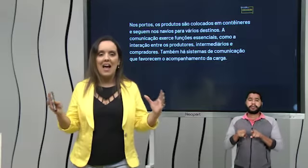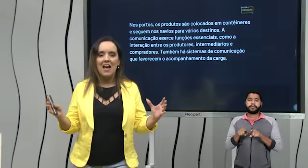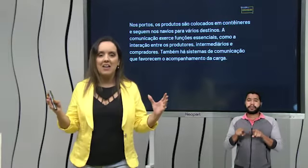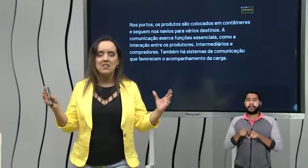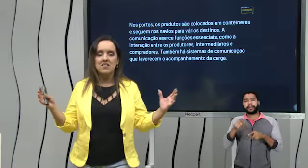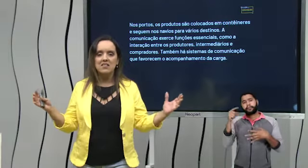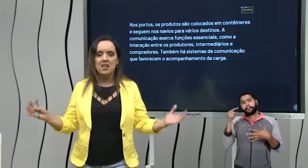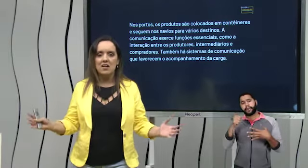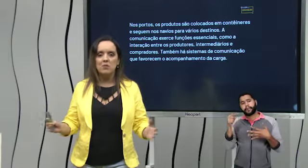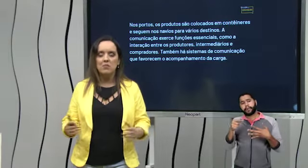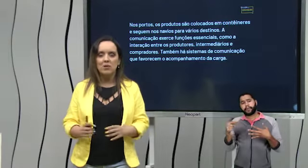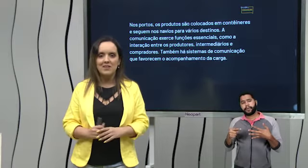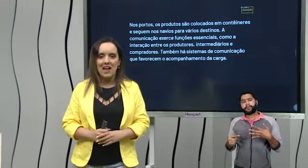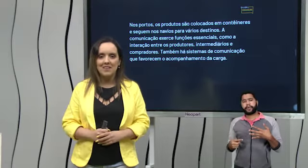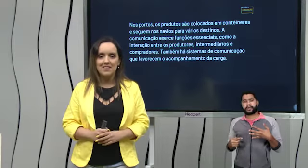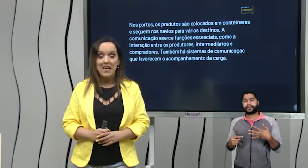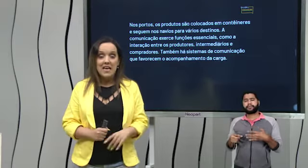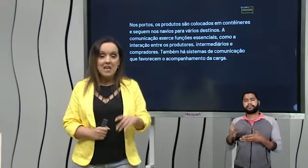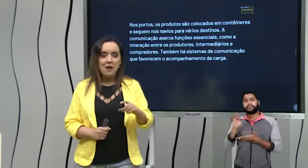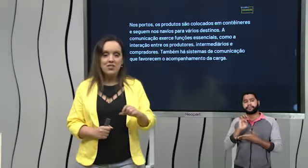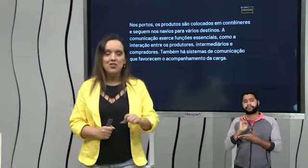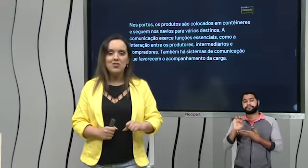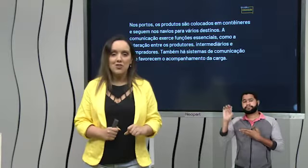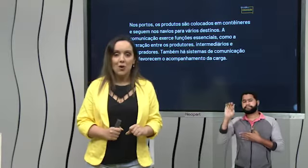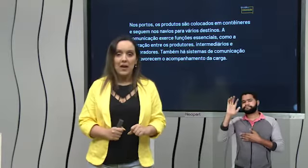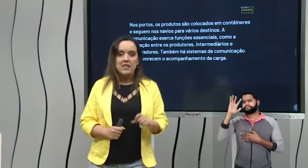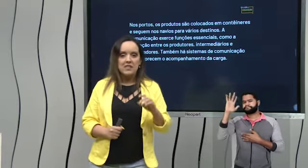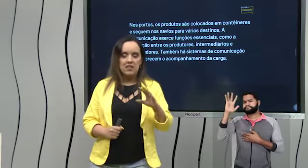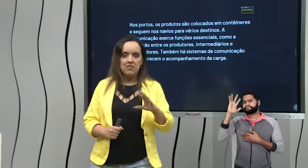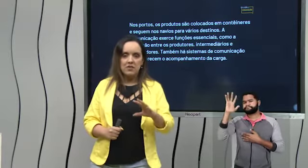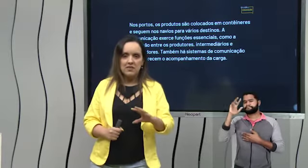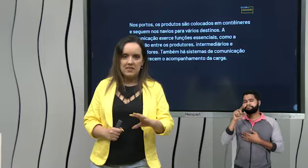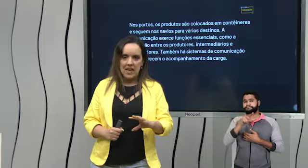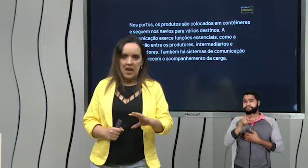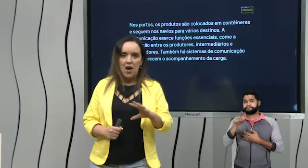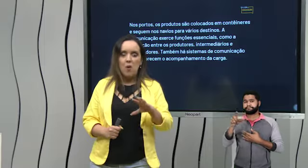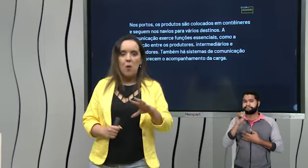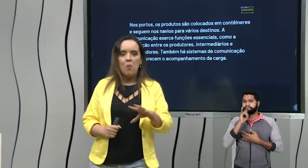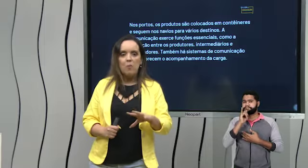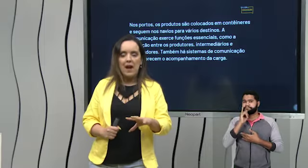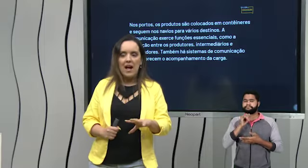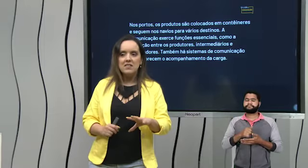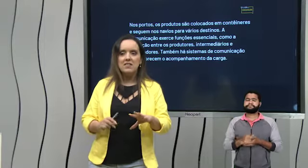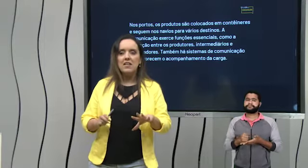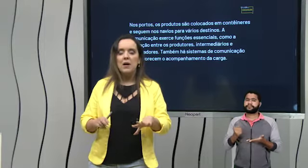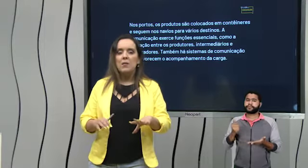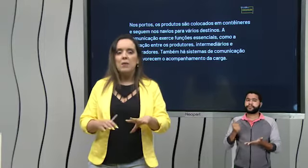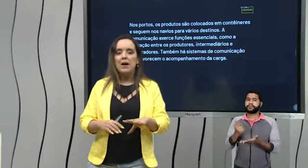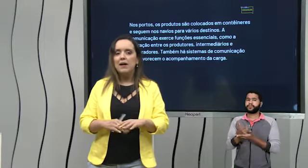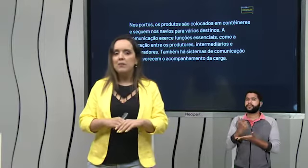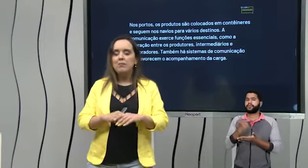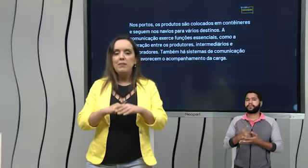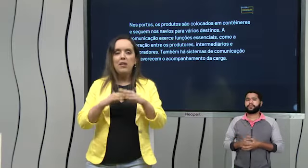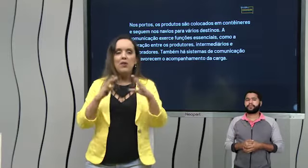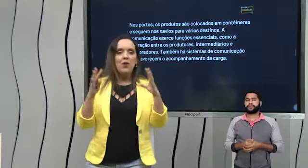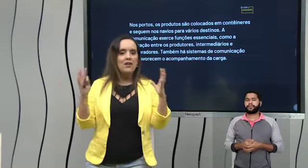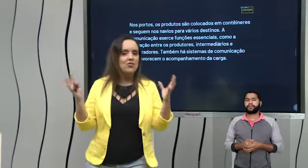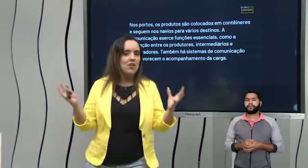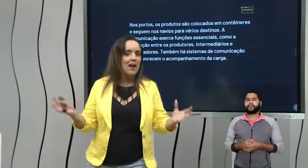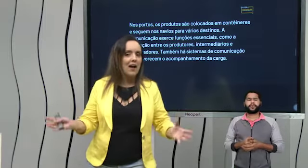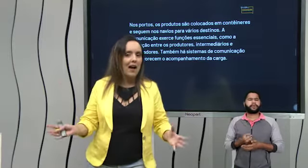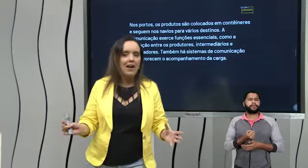essas cargas que serão exportadas Imagine só se você comprasse há